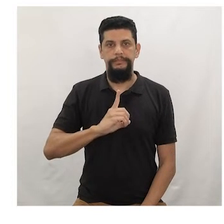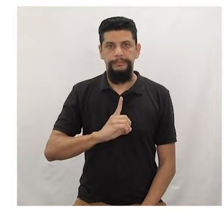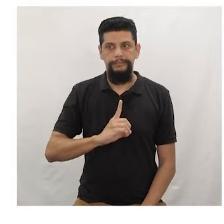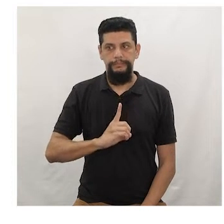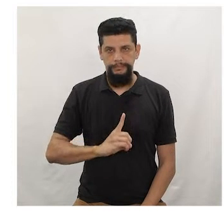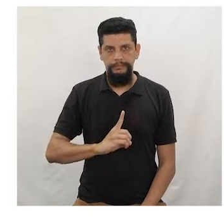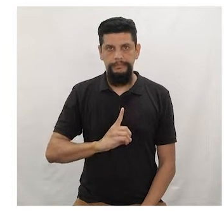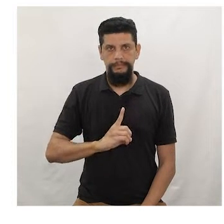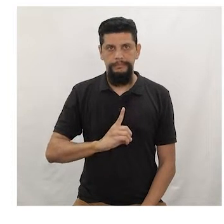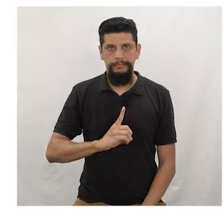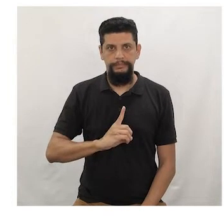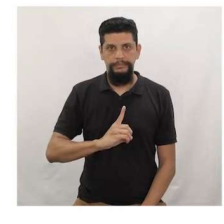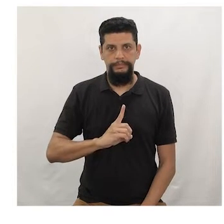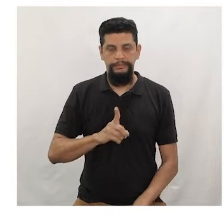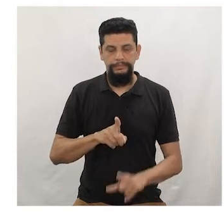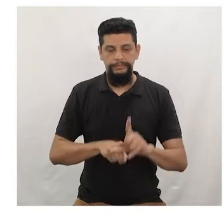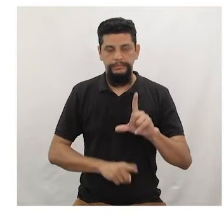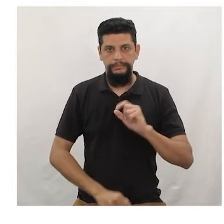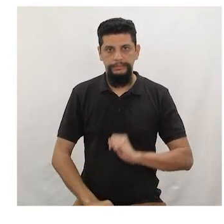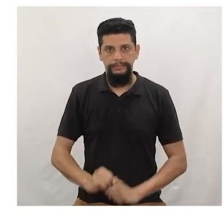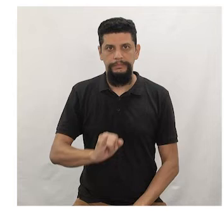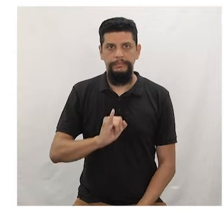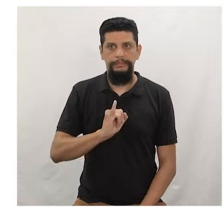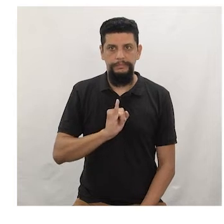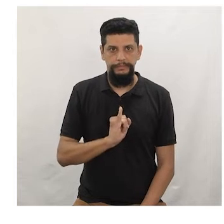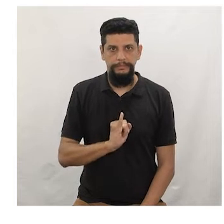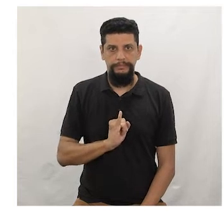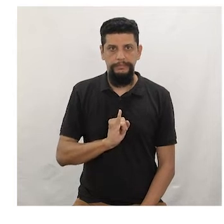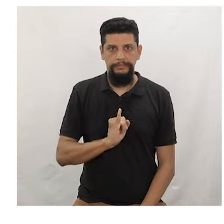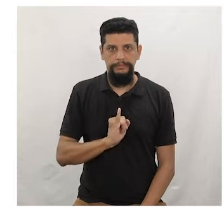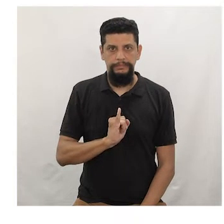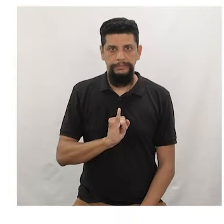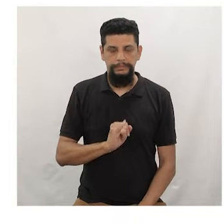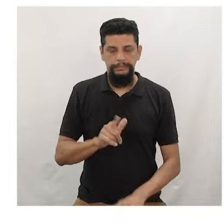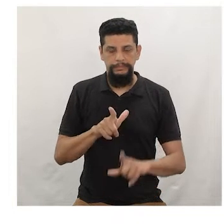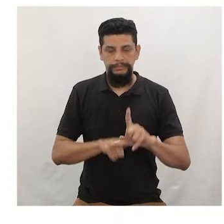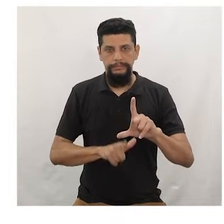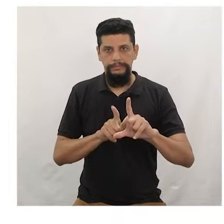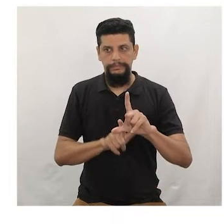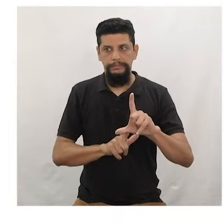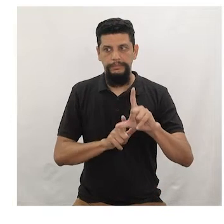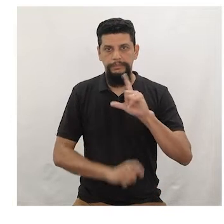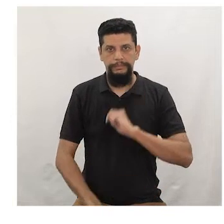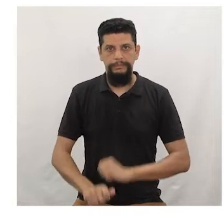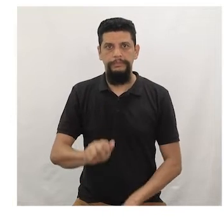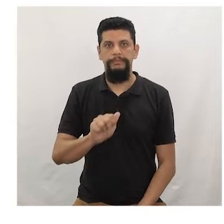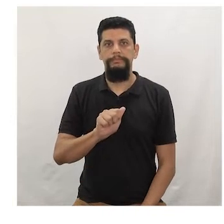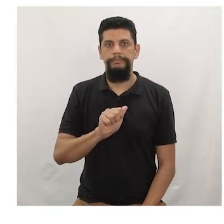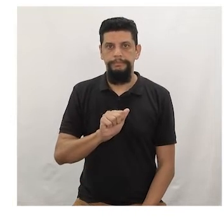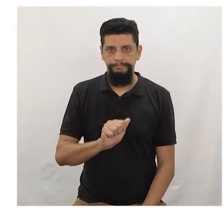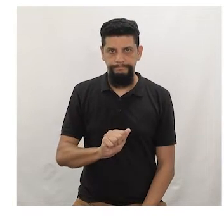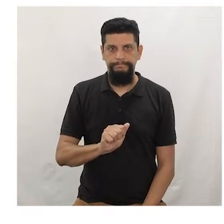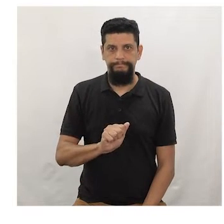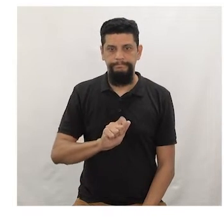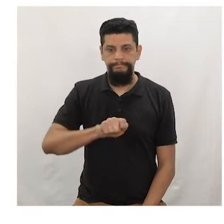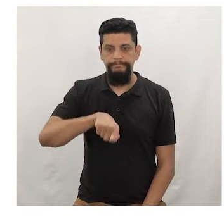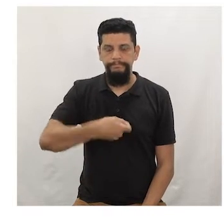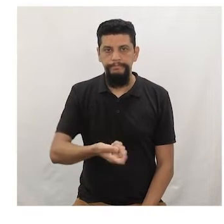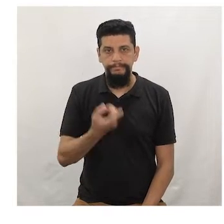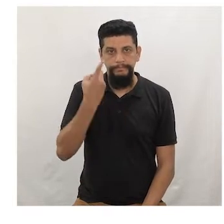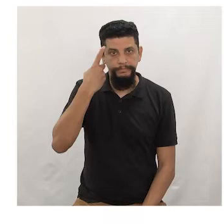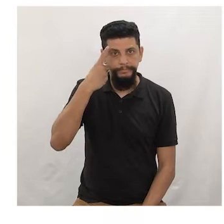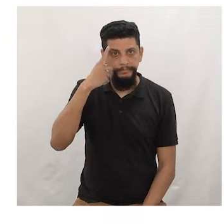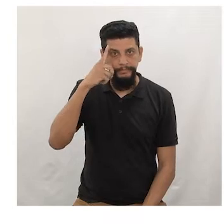Começa com a letra I, D. Depois a letra I e, por último, a letra